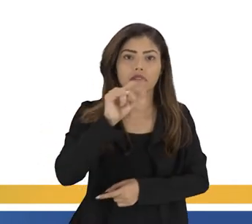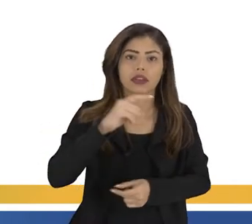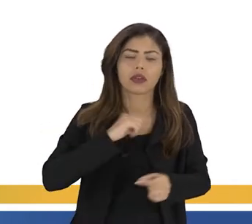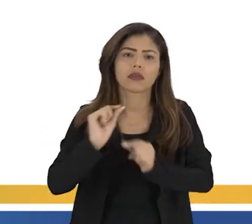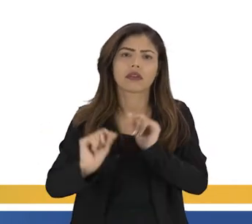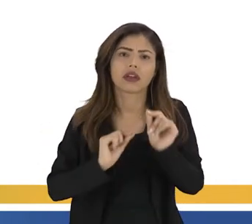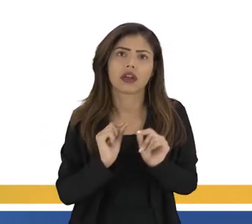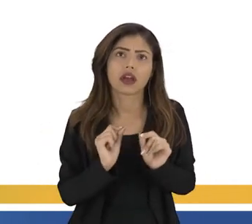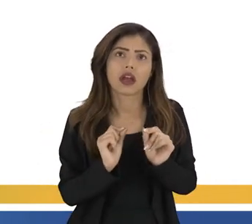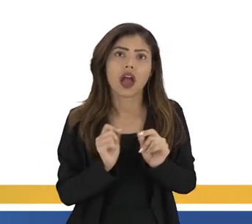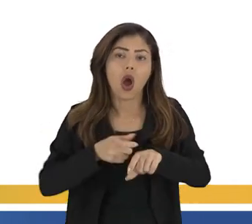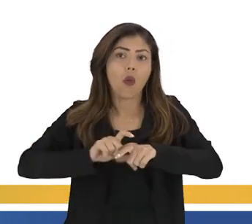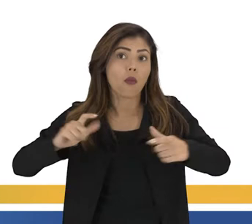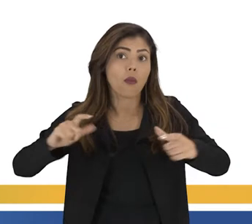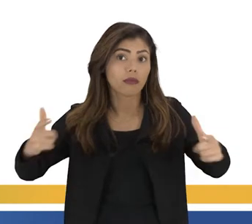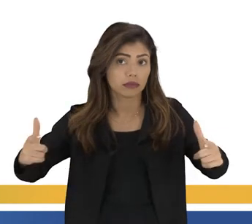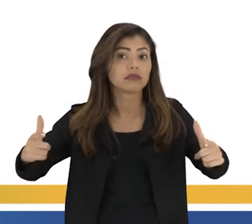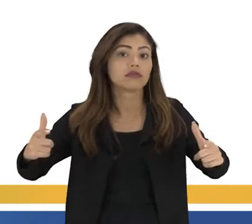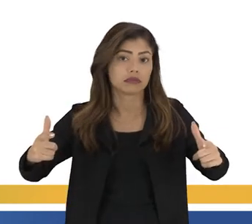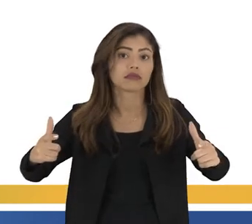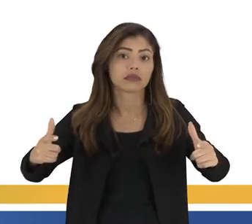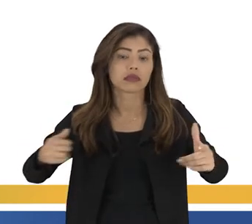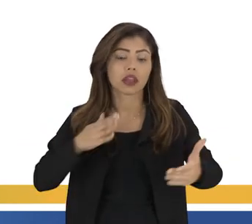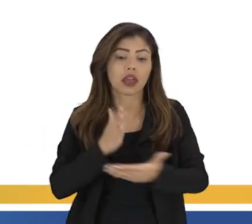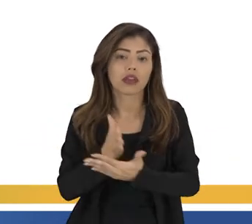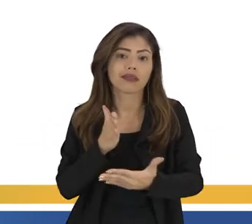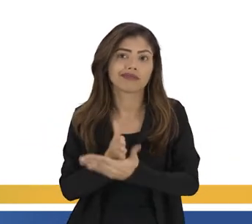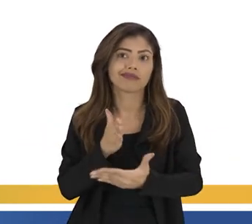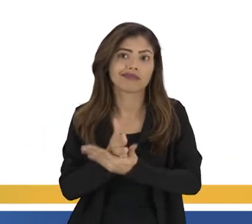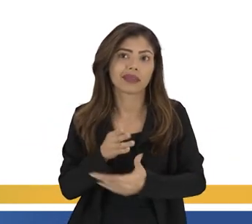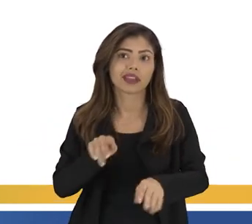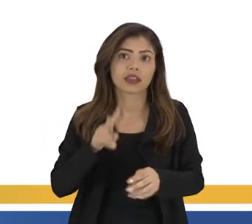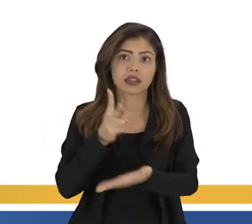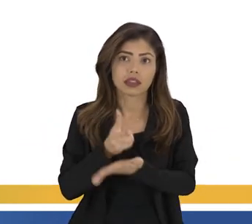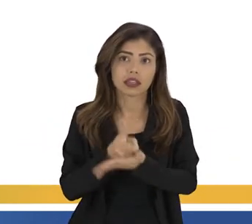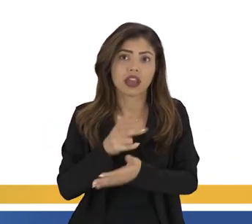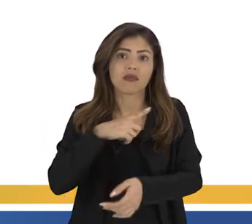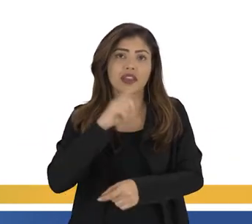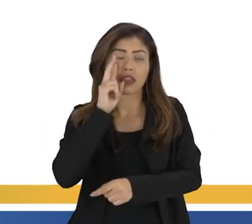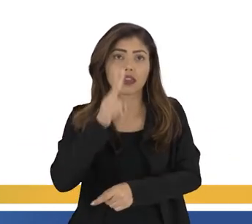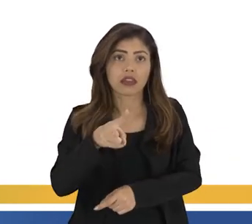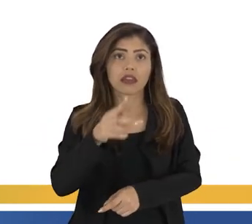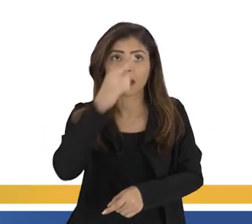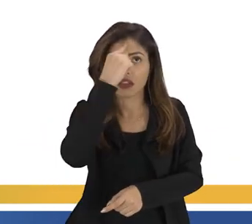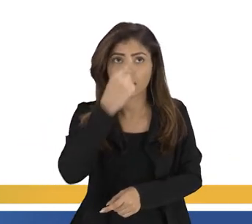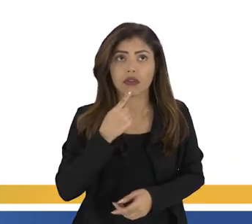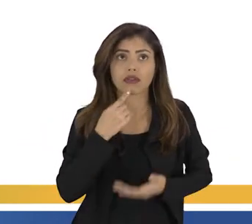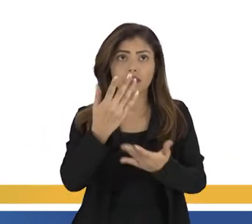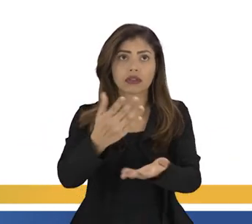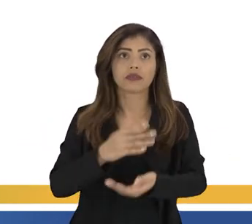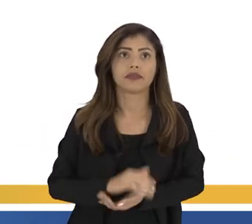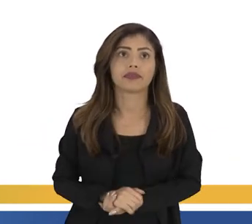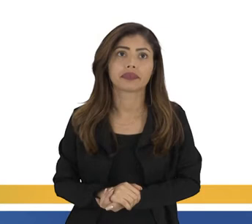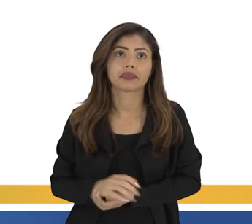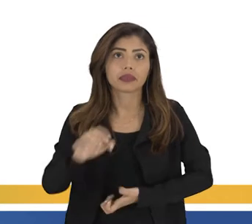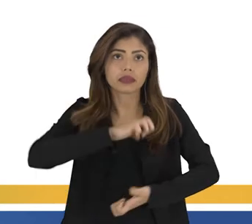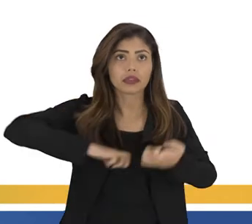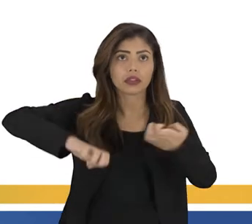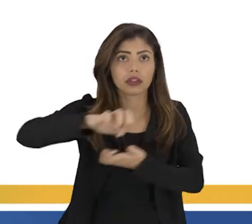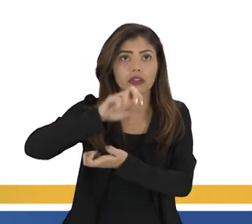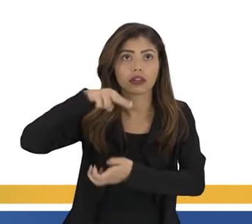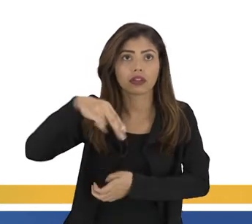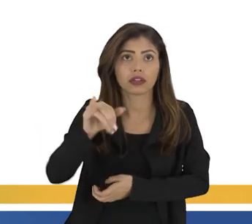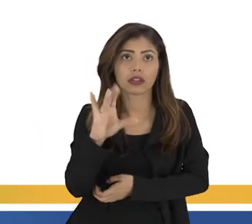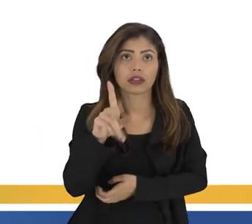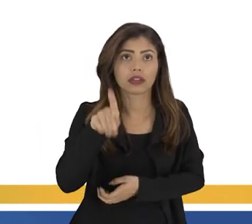vamos ter aí justamente por conta desse aumento de impostos dessa cobrança de impostos vejamos a imagem nós temos ali a